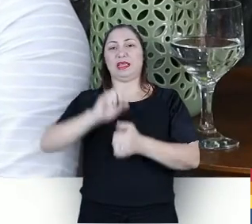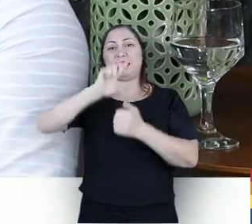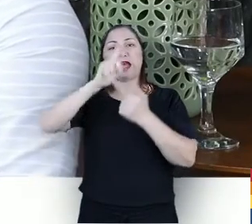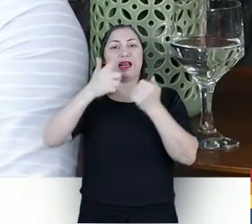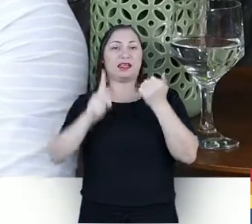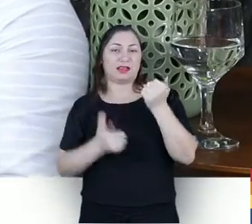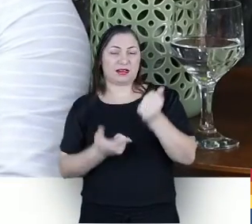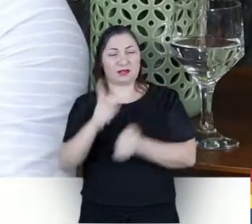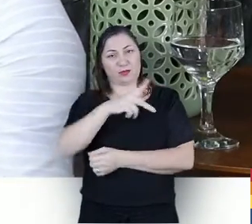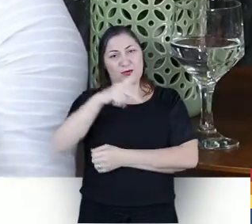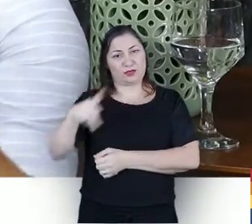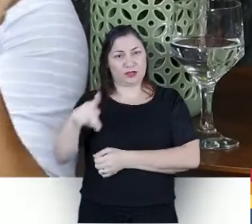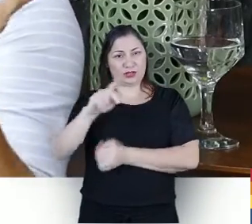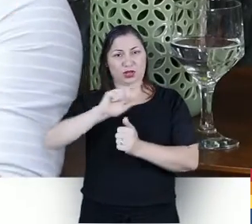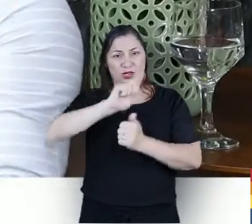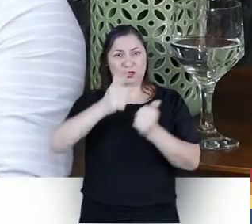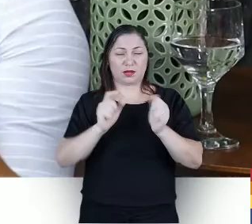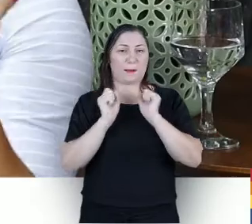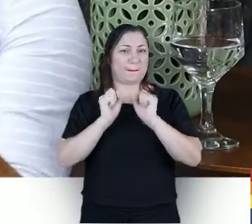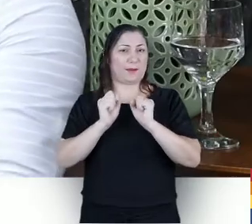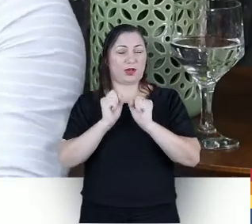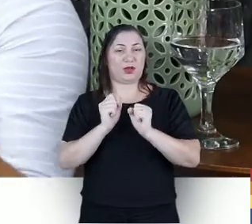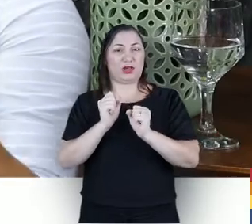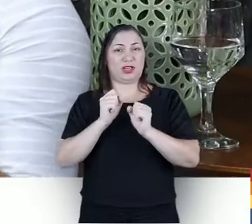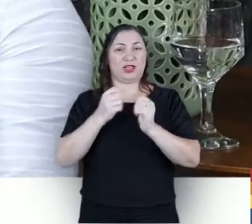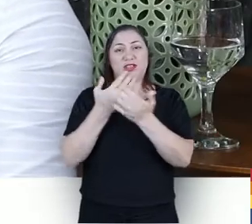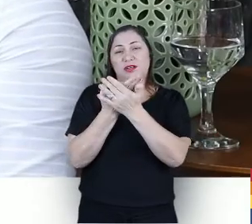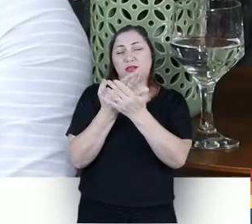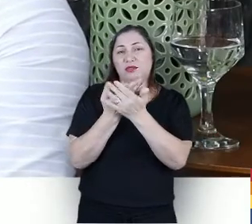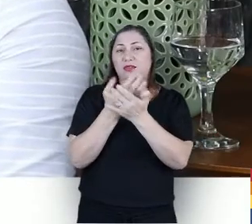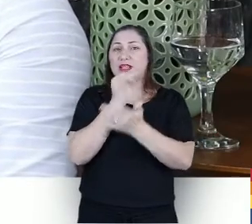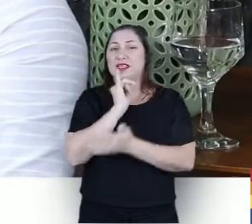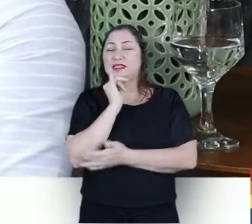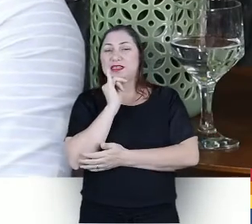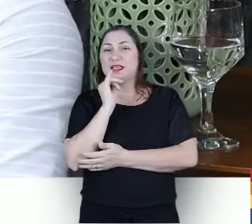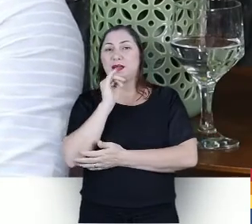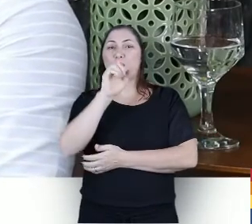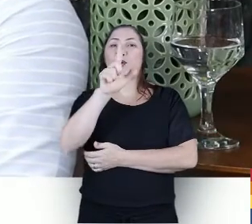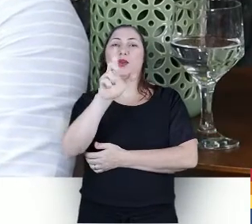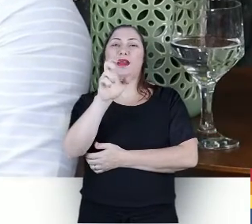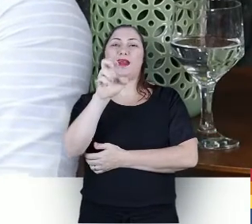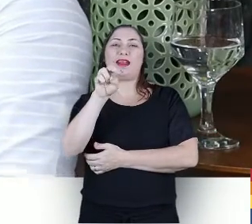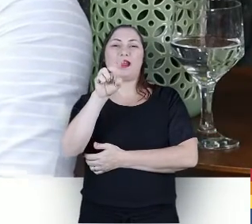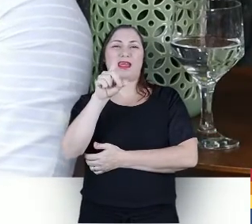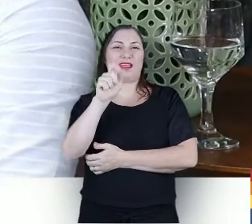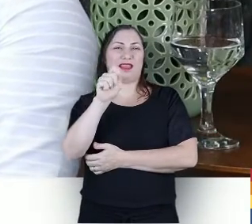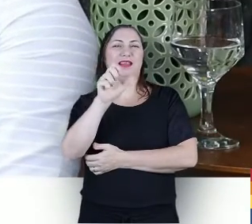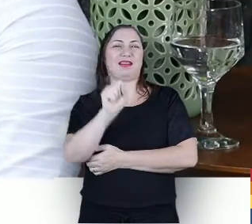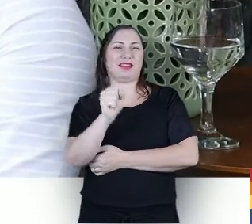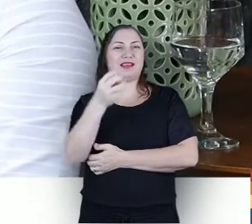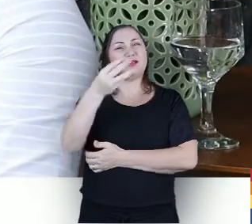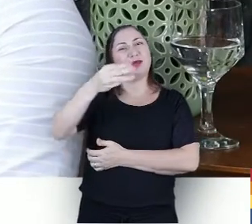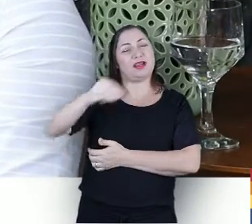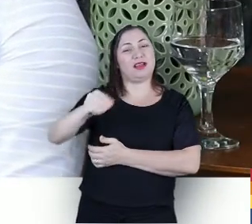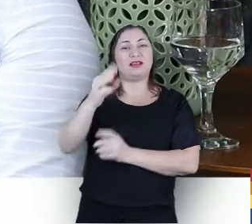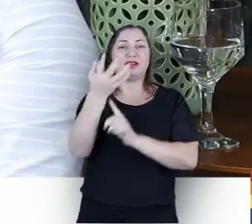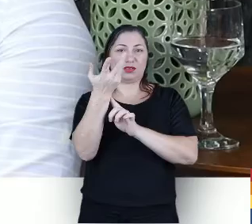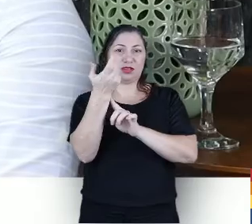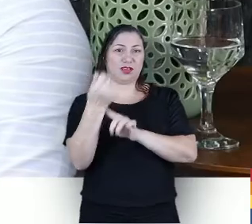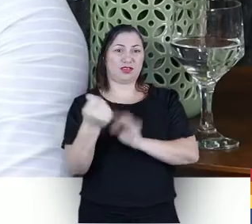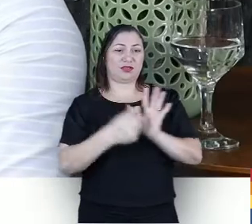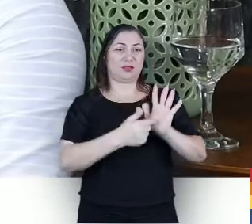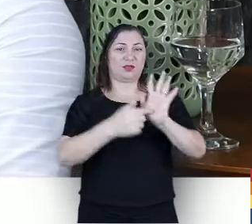que foram criadas e que já estão em pleno desenvolvimento na escola. E na literatura, o professor